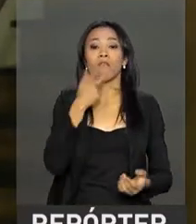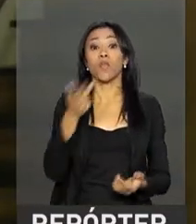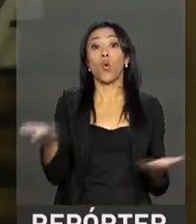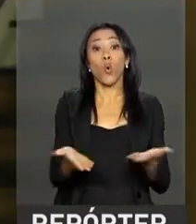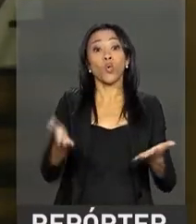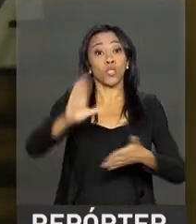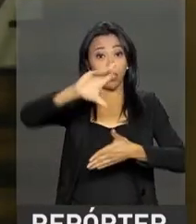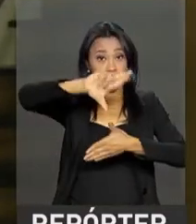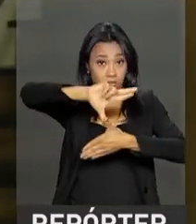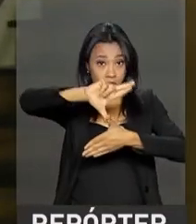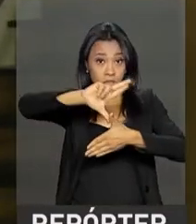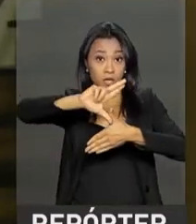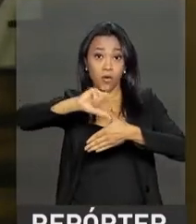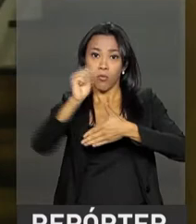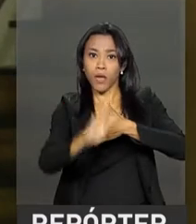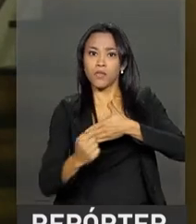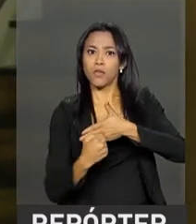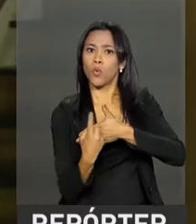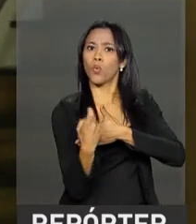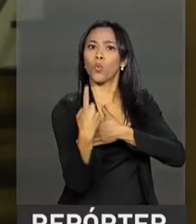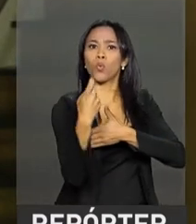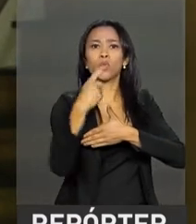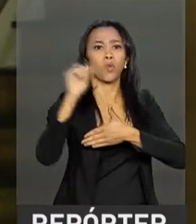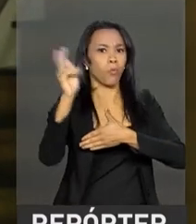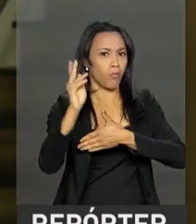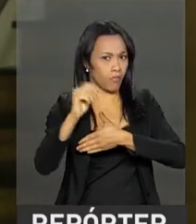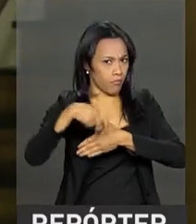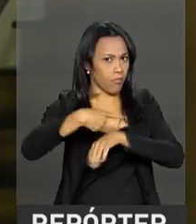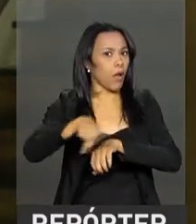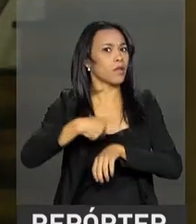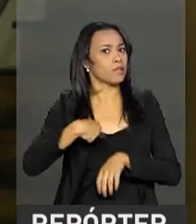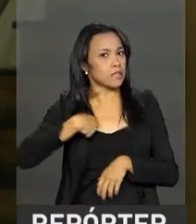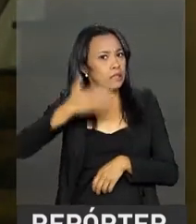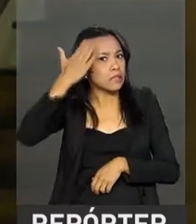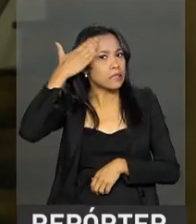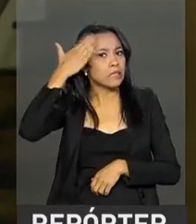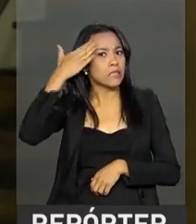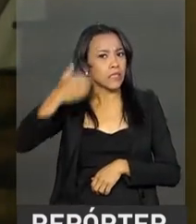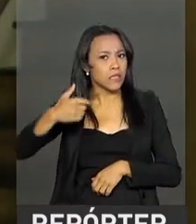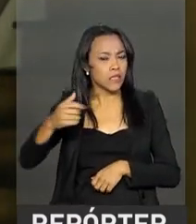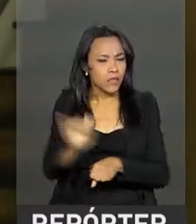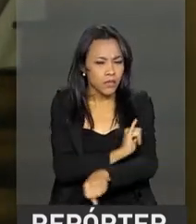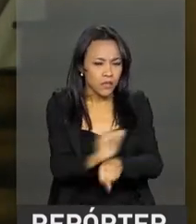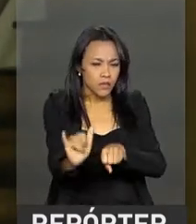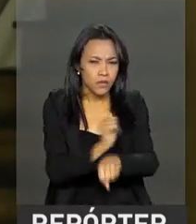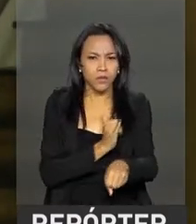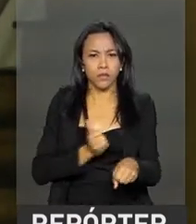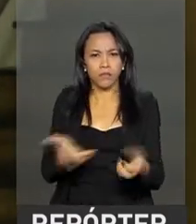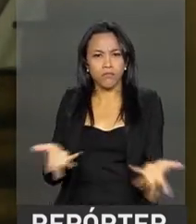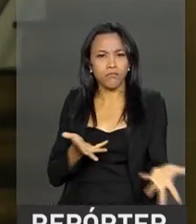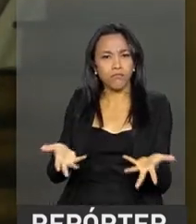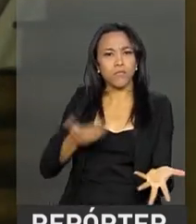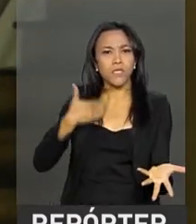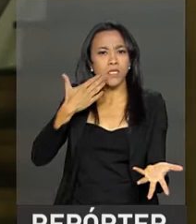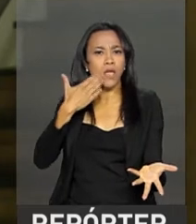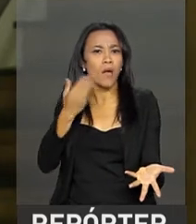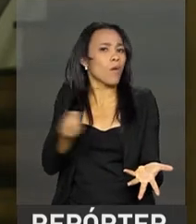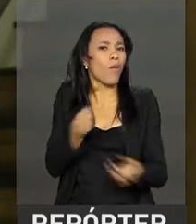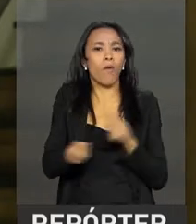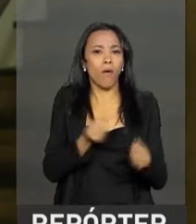país com essa capacidade que vocês estão vendo aqui essa expertise ela ficou muito